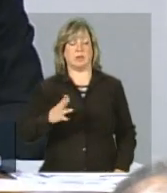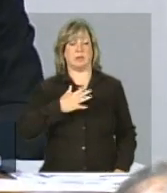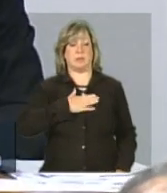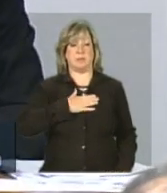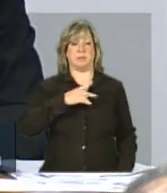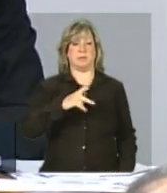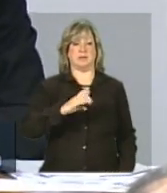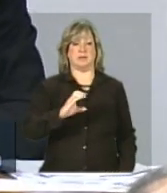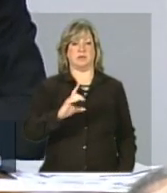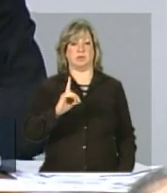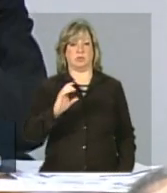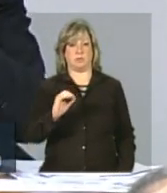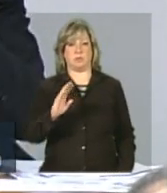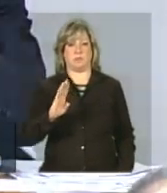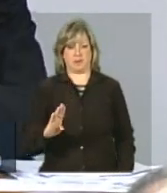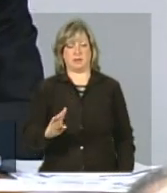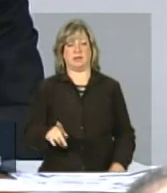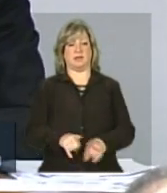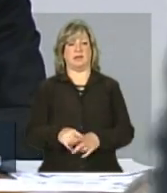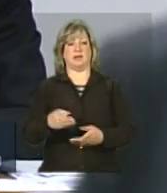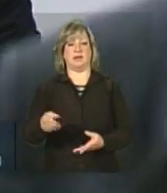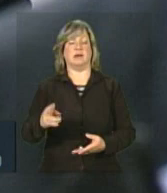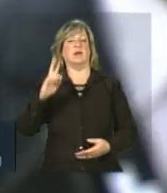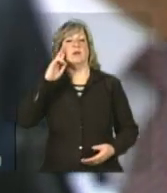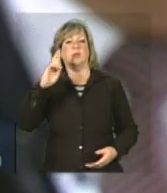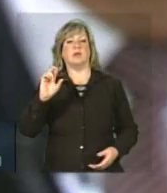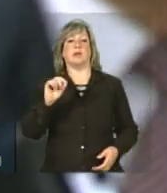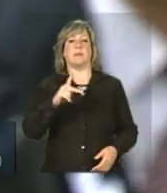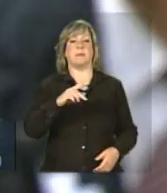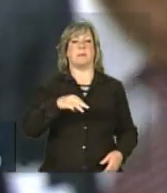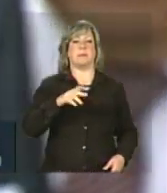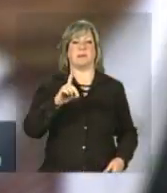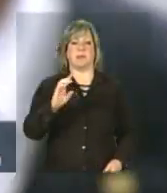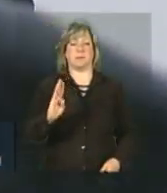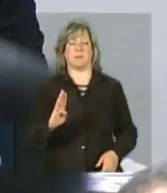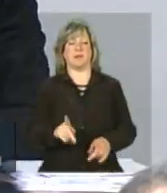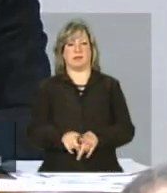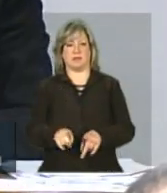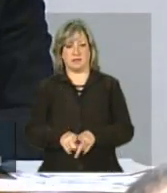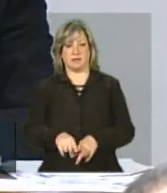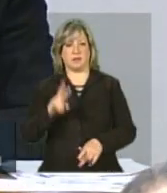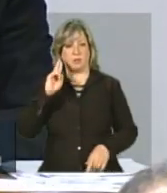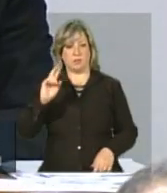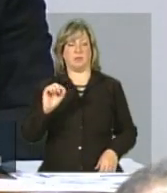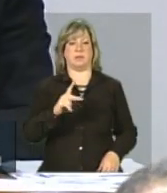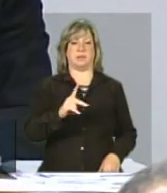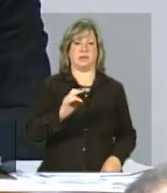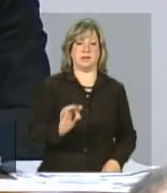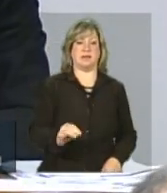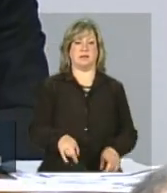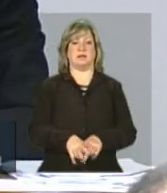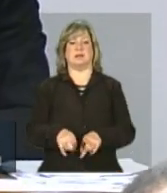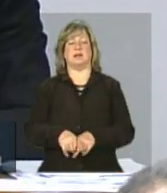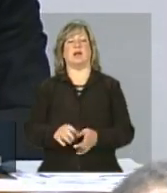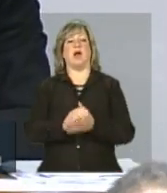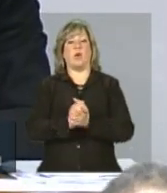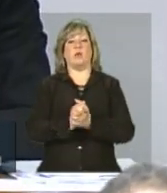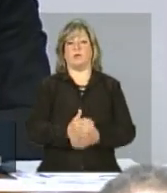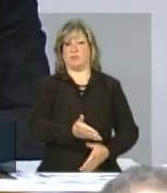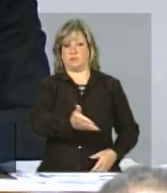PCdoB, Osmar Júnior, mas eu vejo aqui o nosso líder do PMDB, Henrique Eduardo Alves, o líder Paulo Teixeira, do PT, e ao